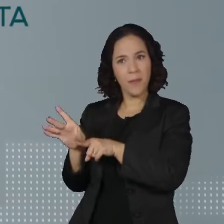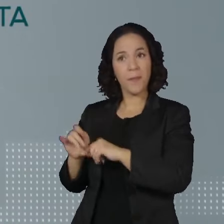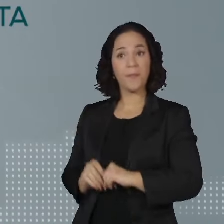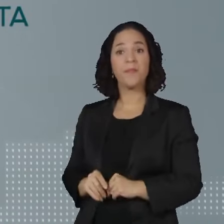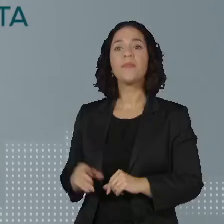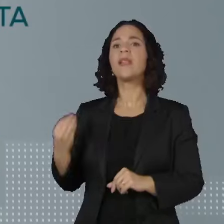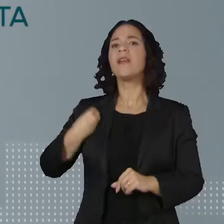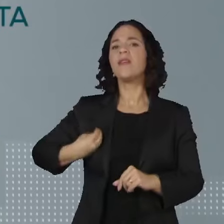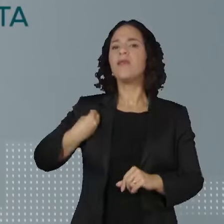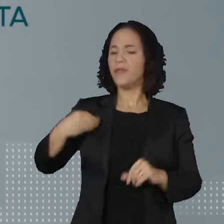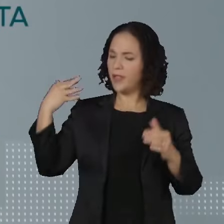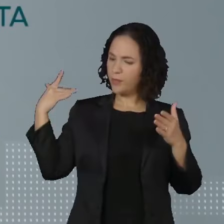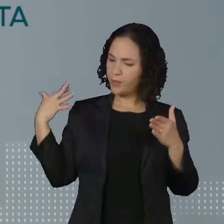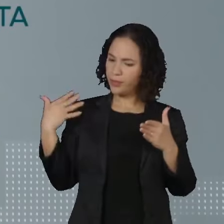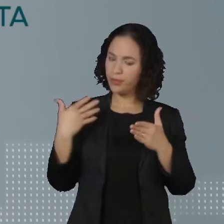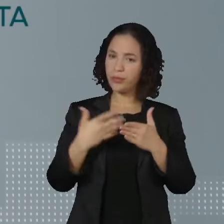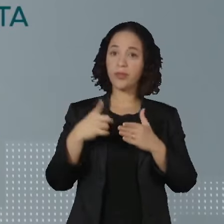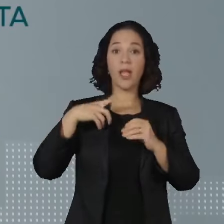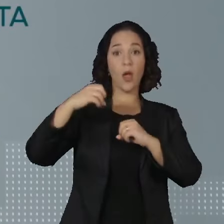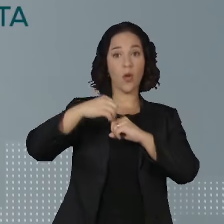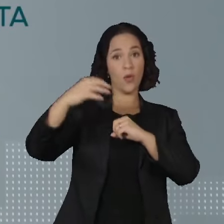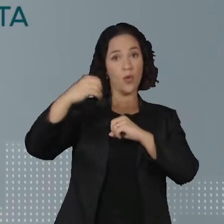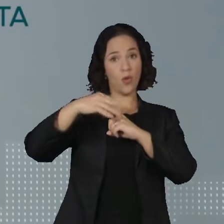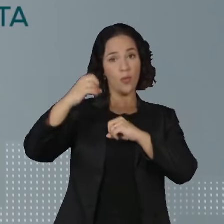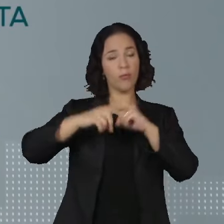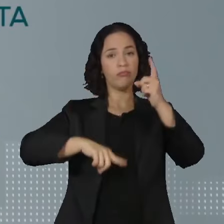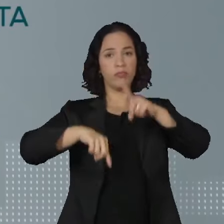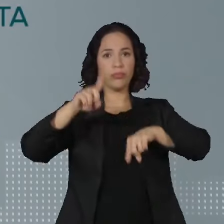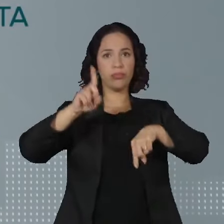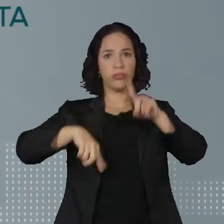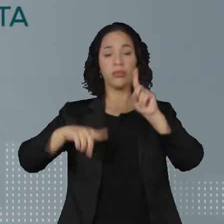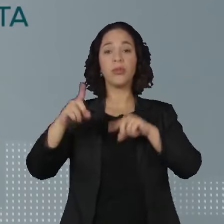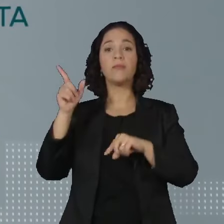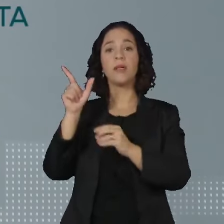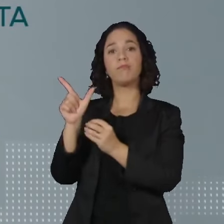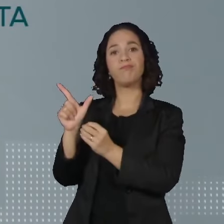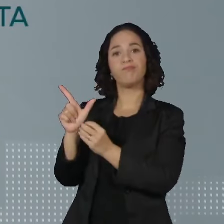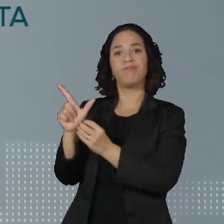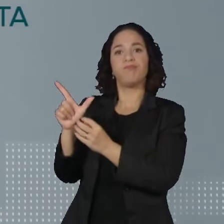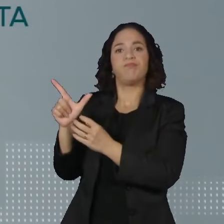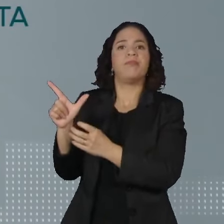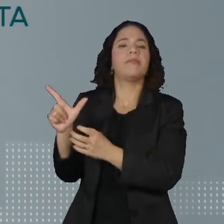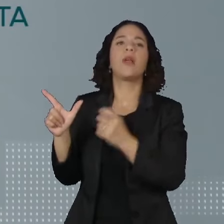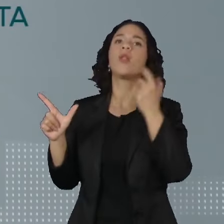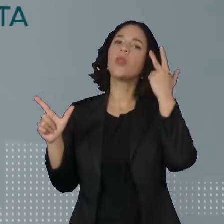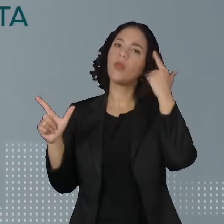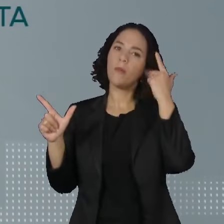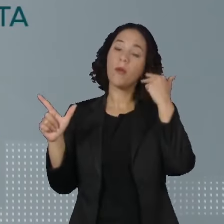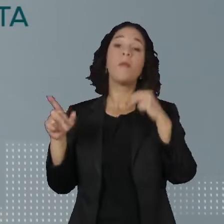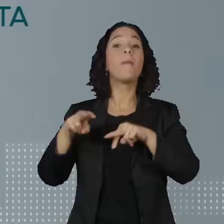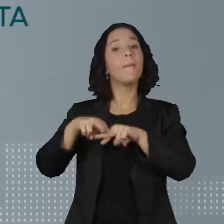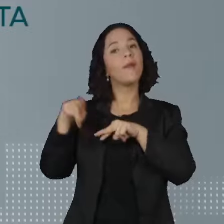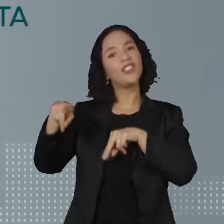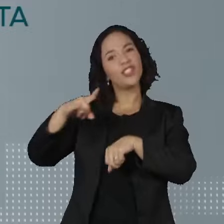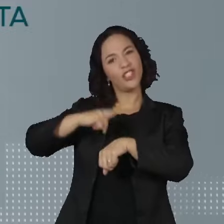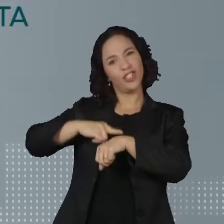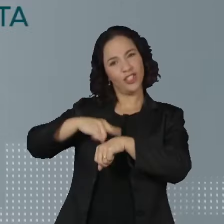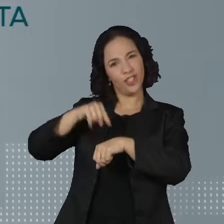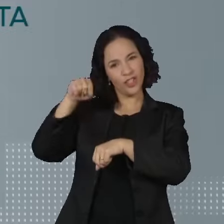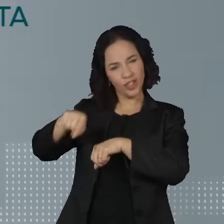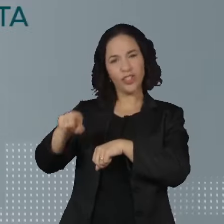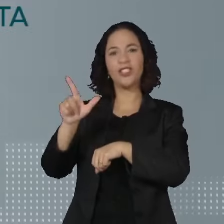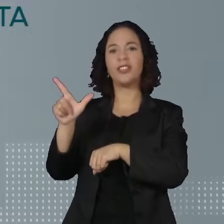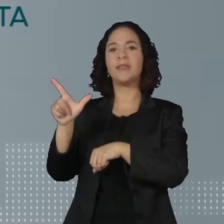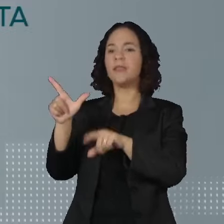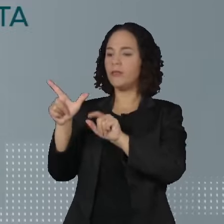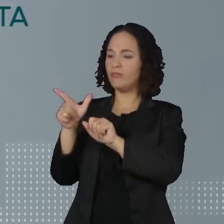alterações hormonais fazem com que ocorra um aumento desse órgão O que é normal com isso a uretra canal por onde passa a urina